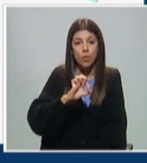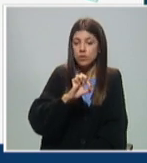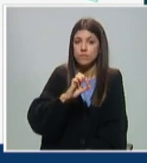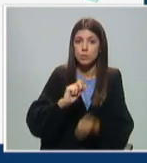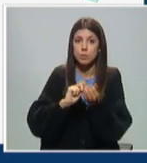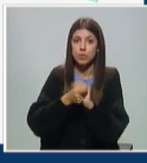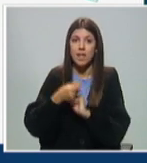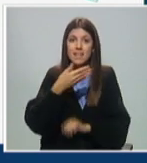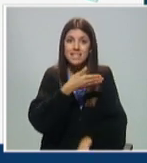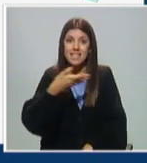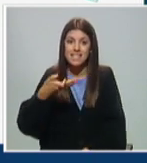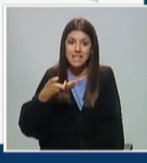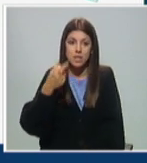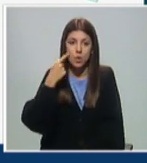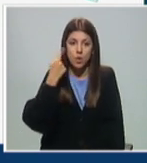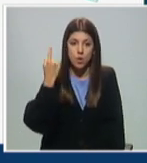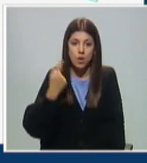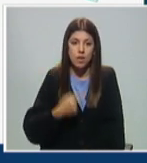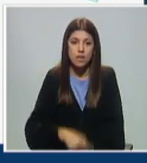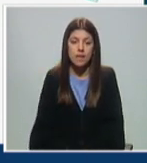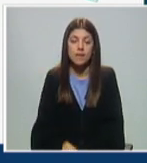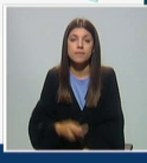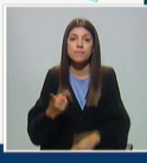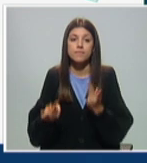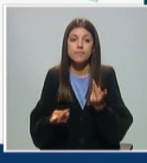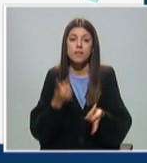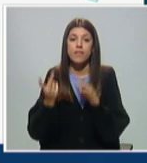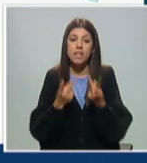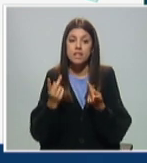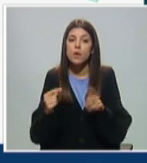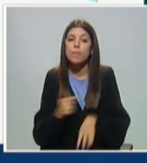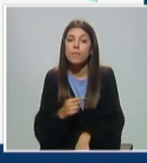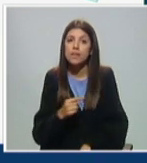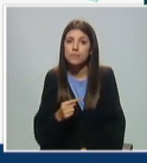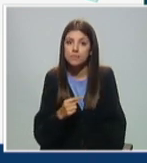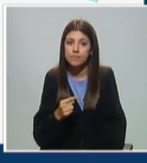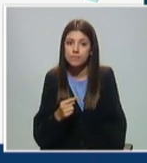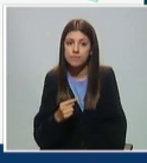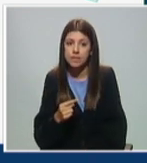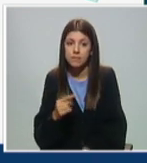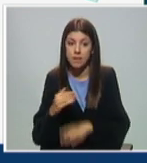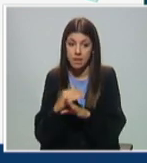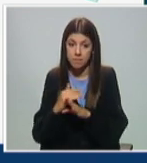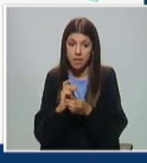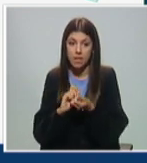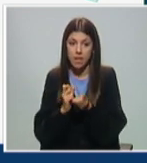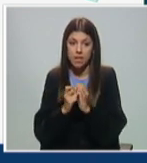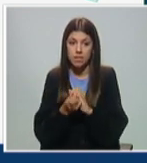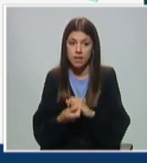agora repara na nota mais baixa e na média como vão alterar.